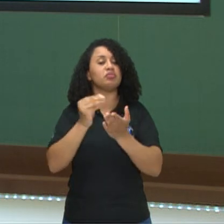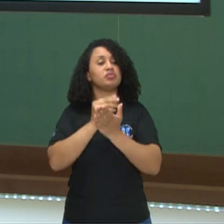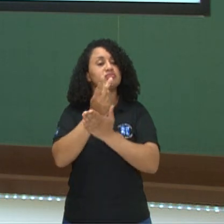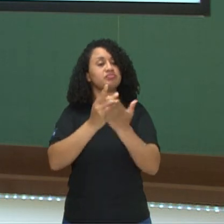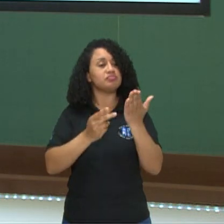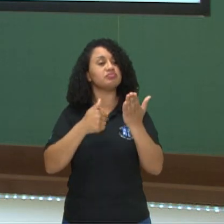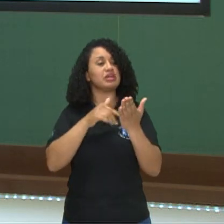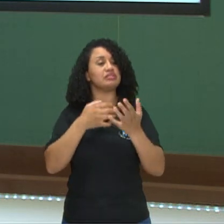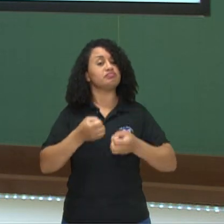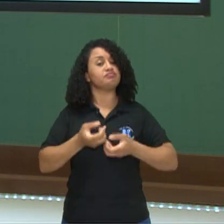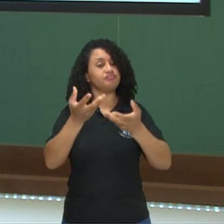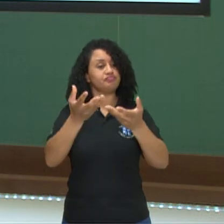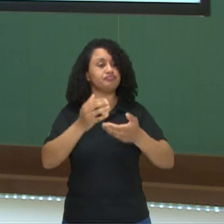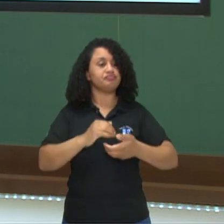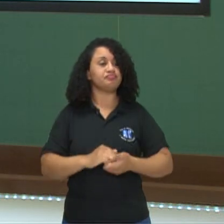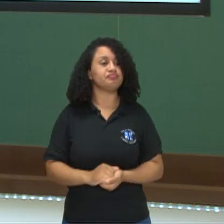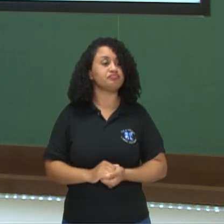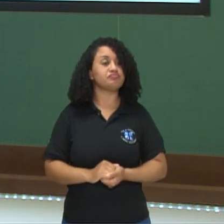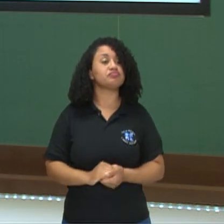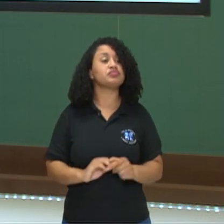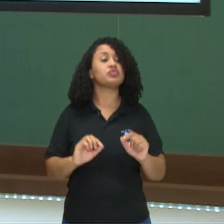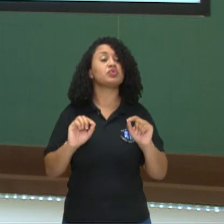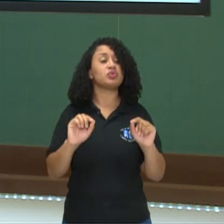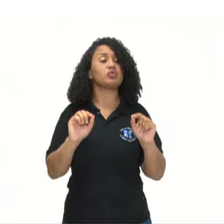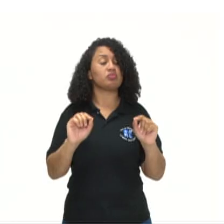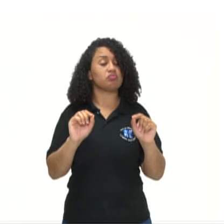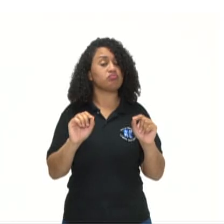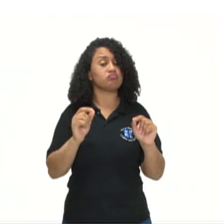expressivo. Vamos lá.